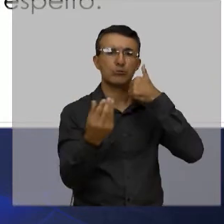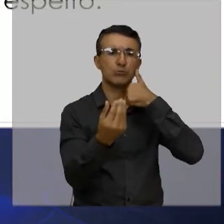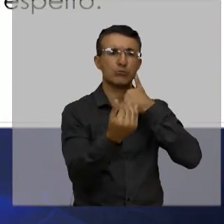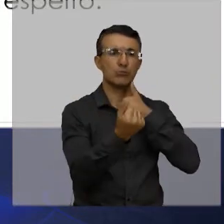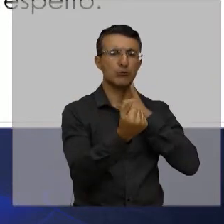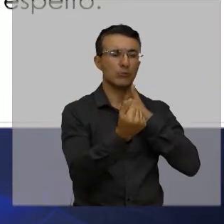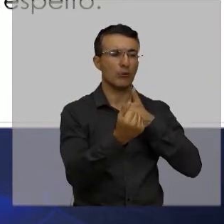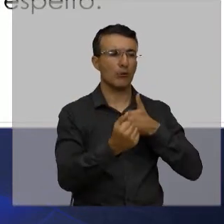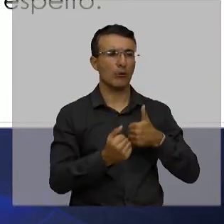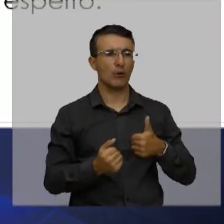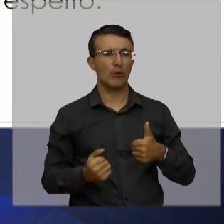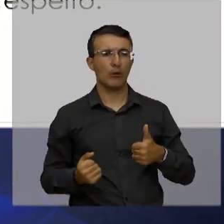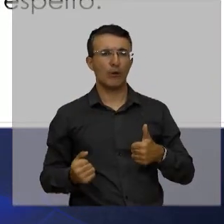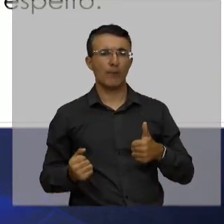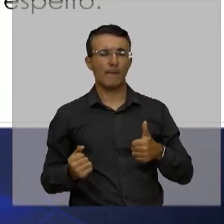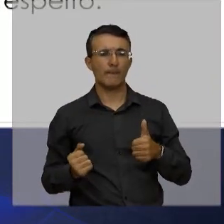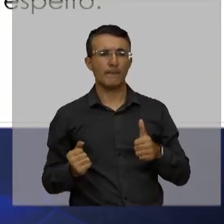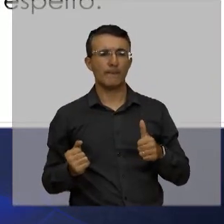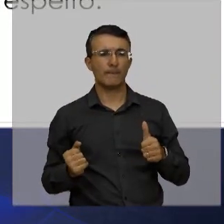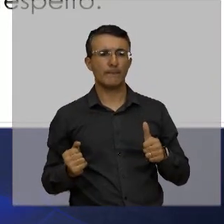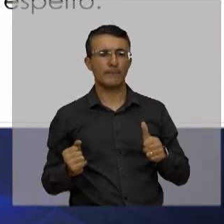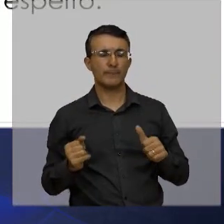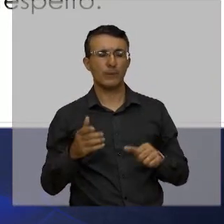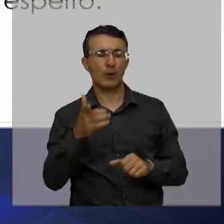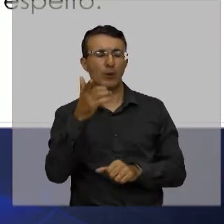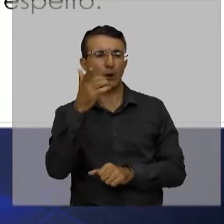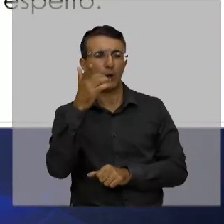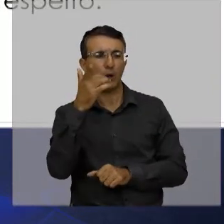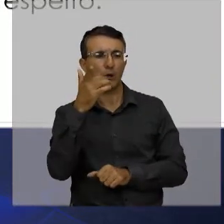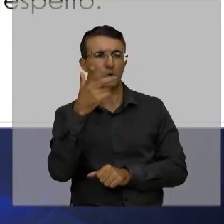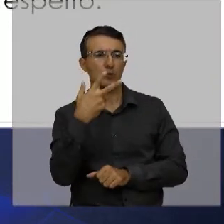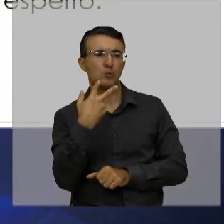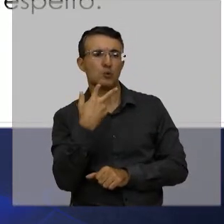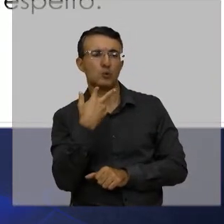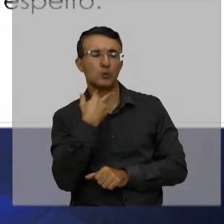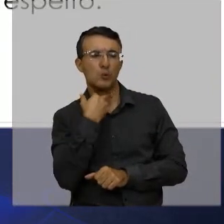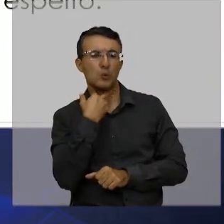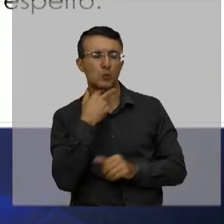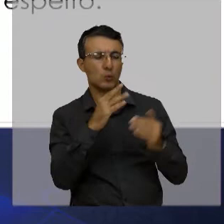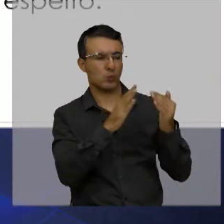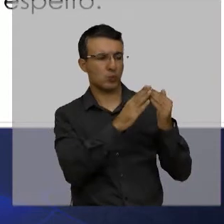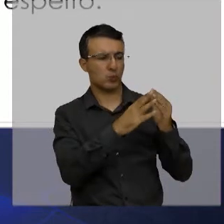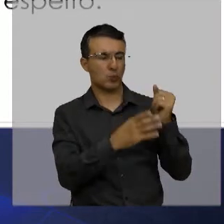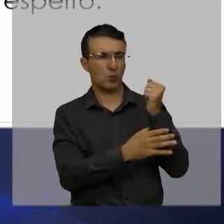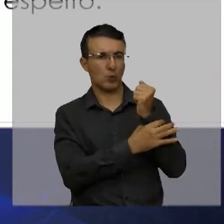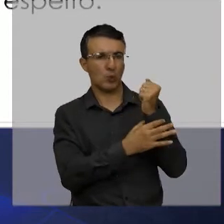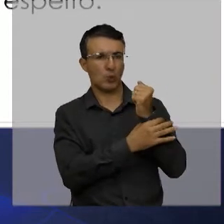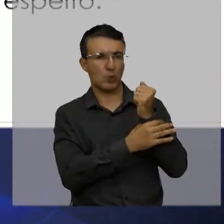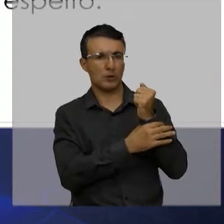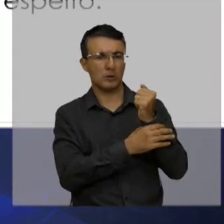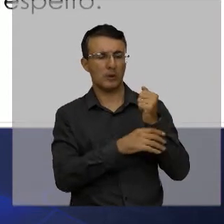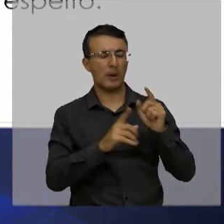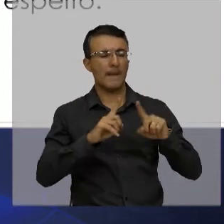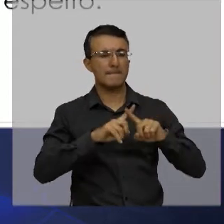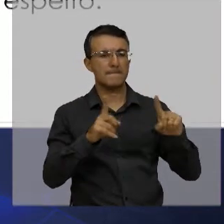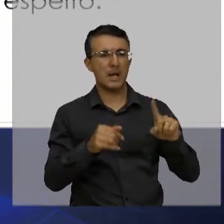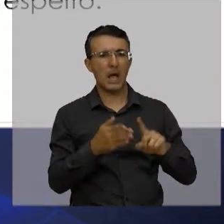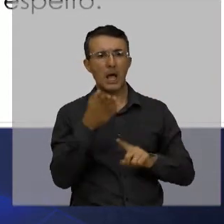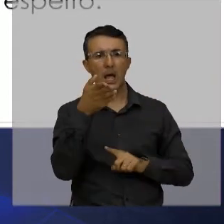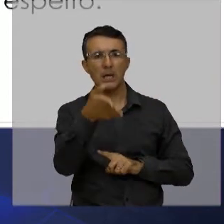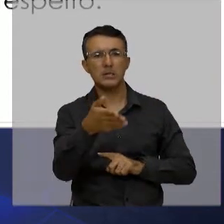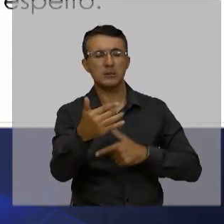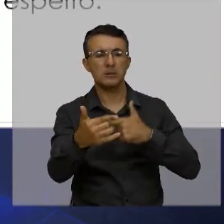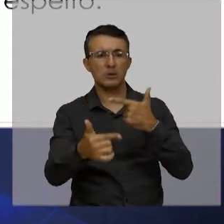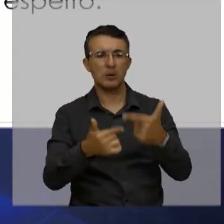fazer quarentena para proteger os vírus. Elas estão trabalhando, andando nesse ônibus, que vocês estão vendo aqui na